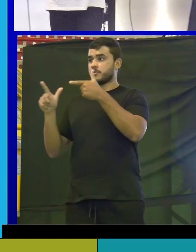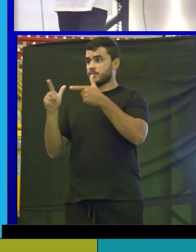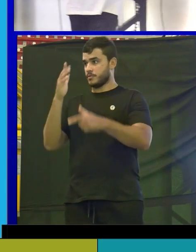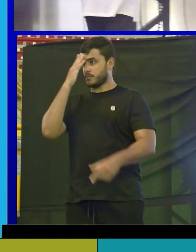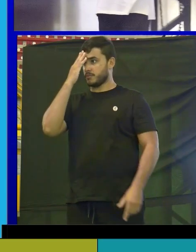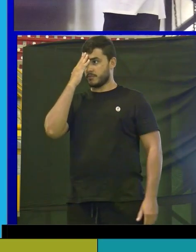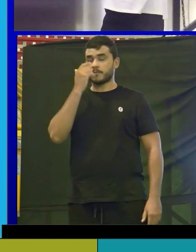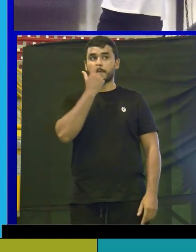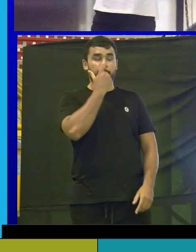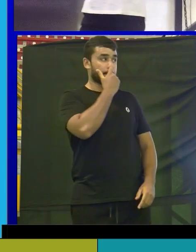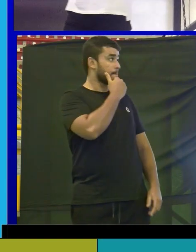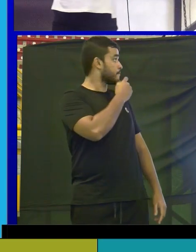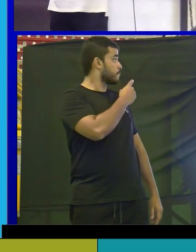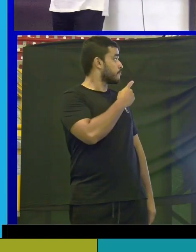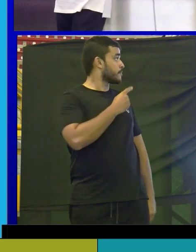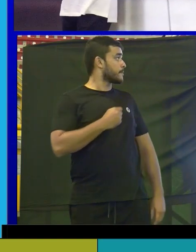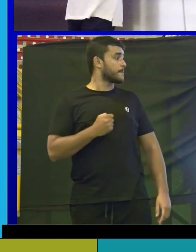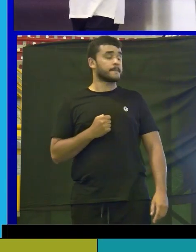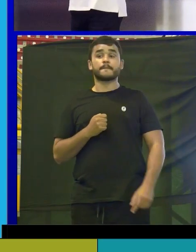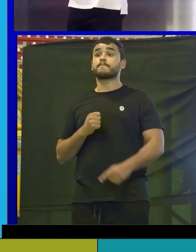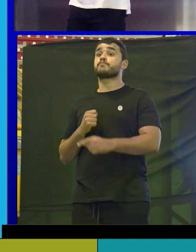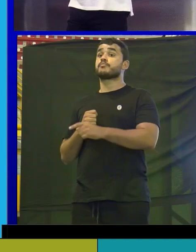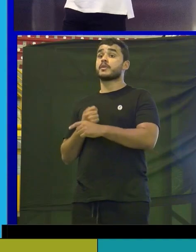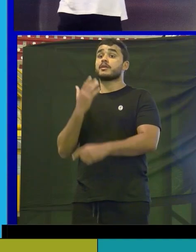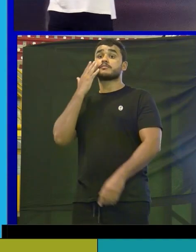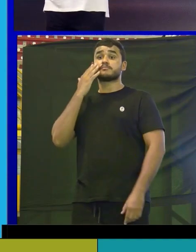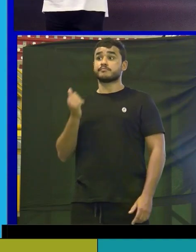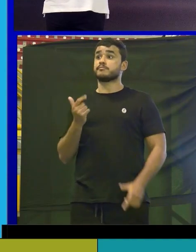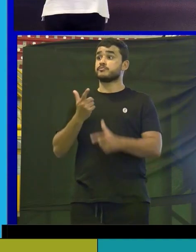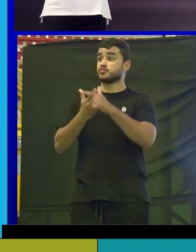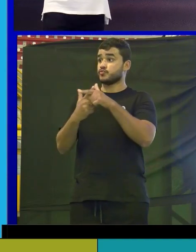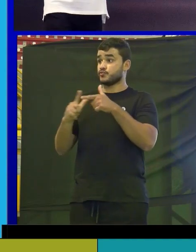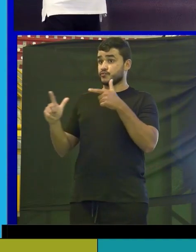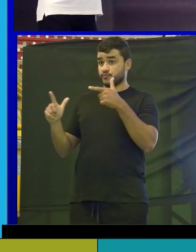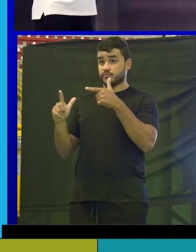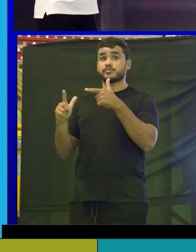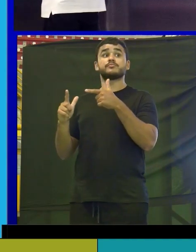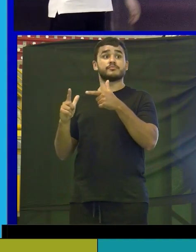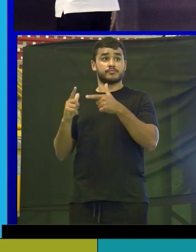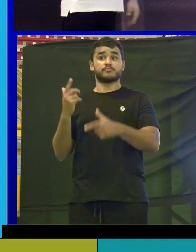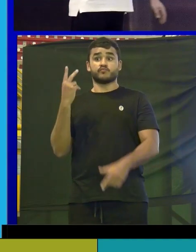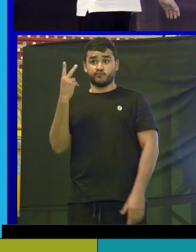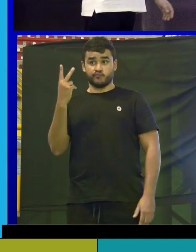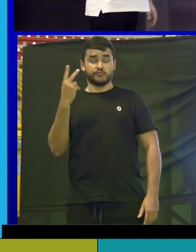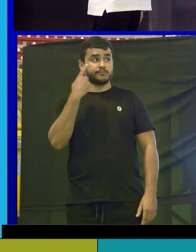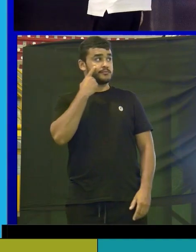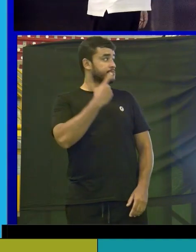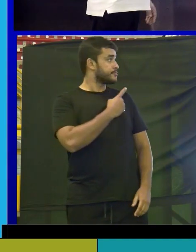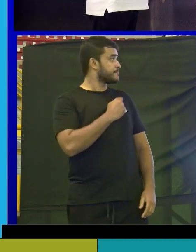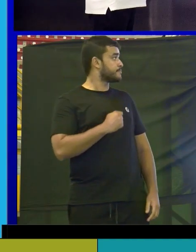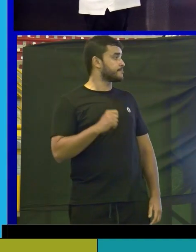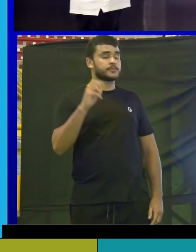existe. Então, dividindo por 2, os dois membros, eu tenho que K é igual a